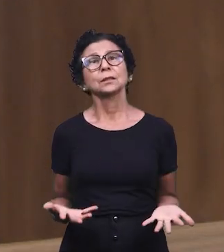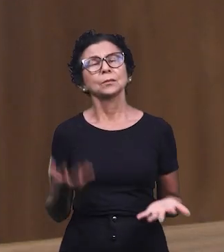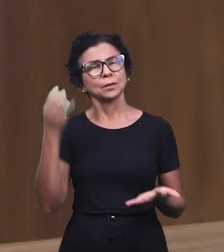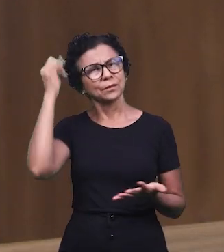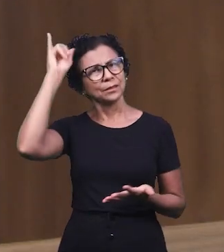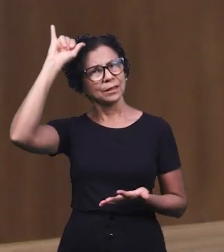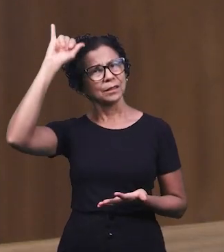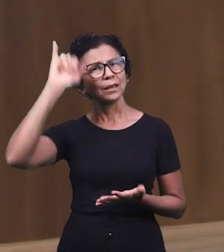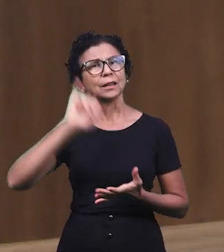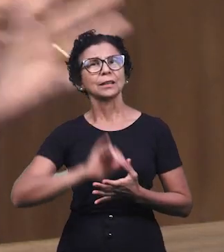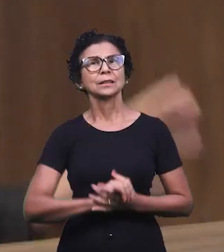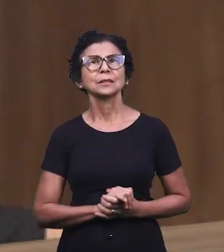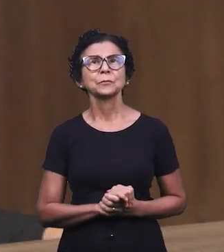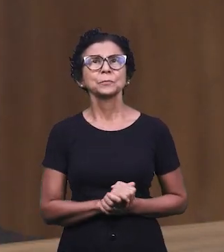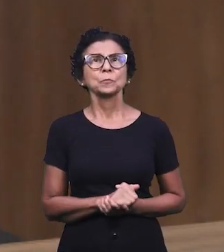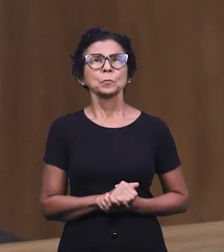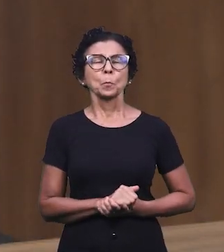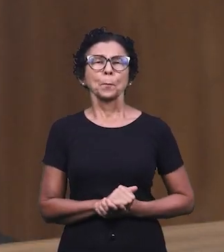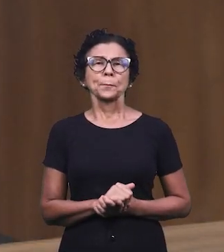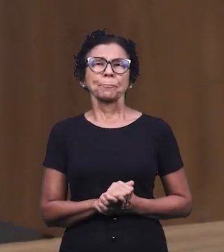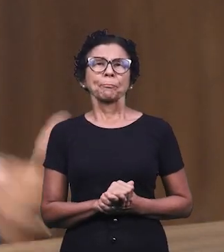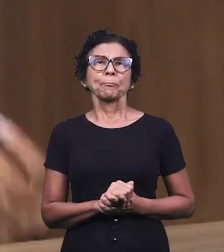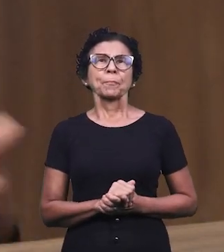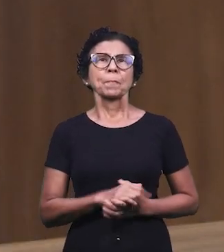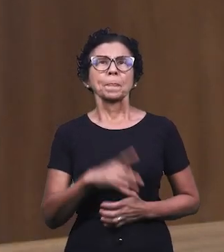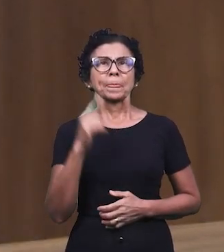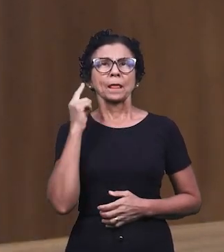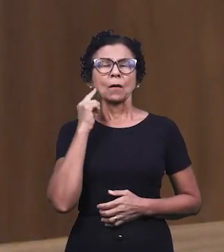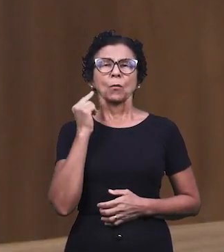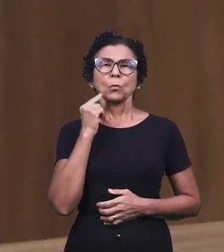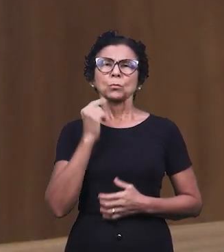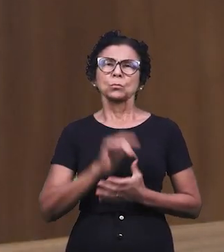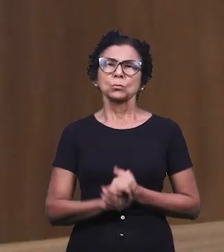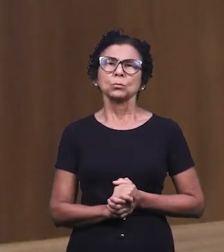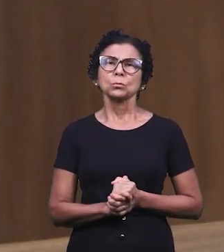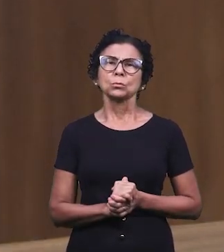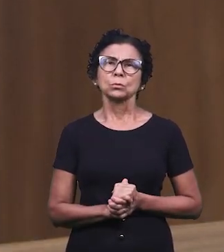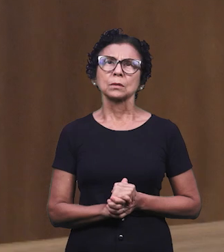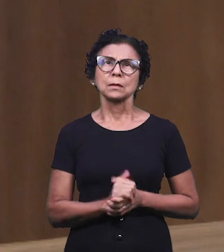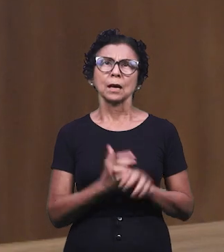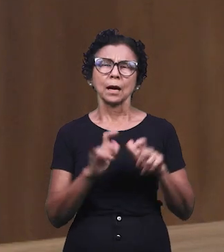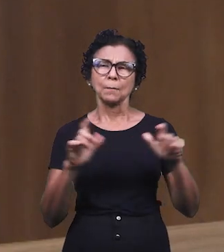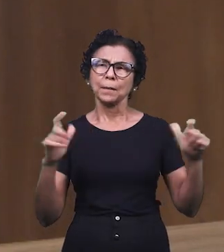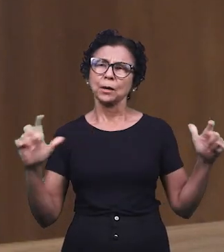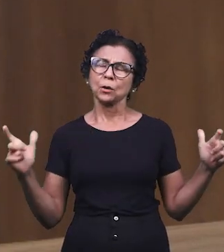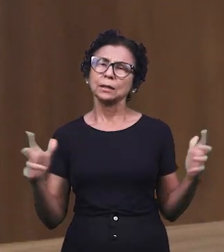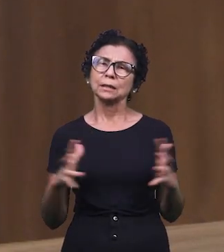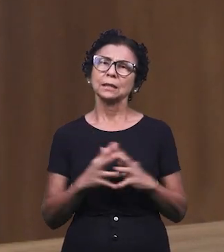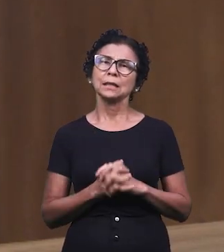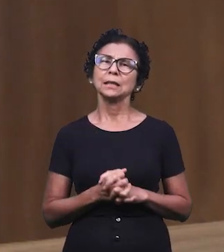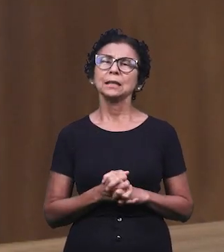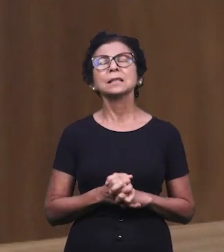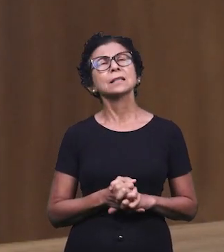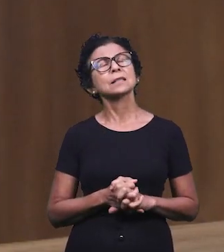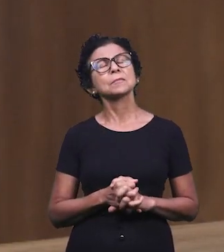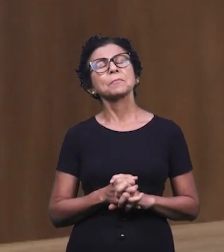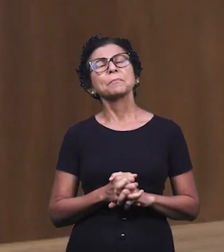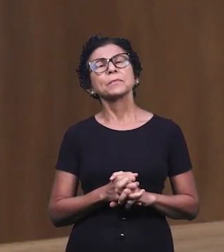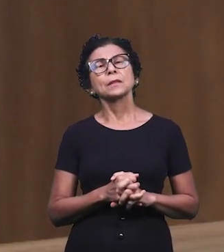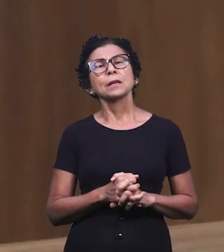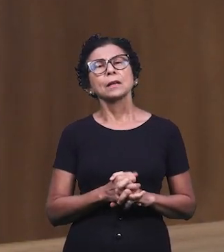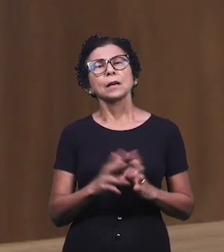porque muitos surdos, não vamos falar, né, que são todos, mas alguns surdos até acompanham a letra, conhecem algumas